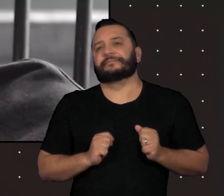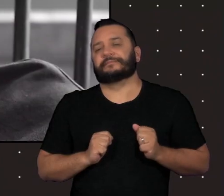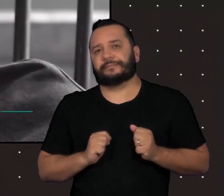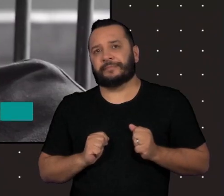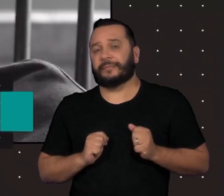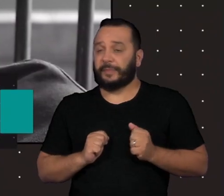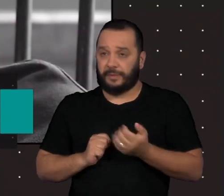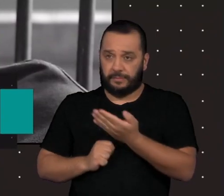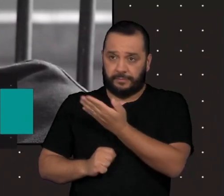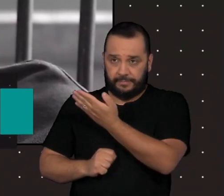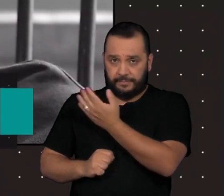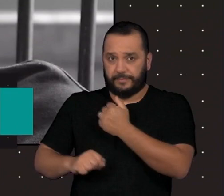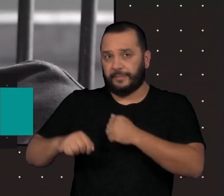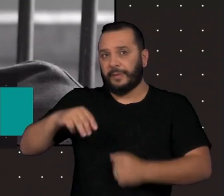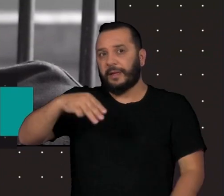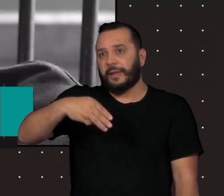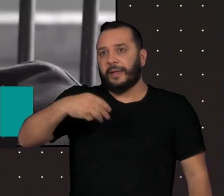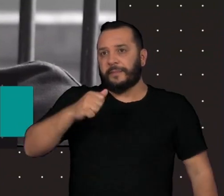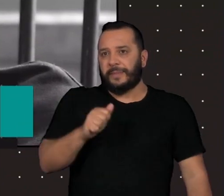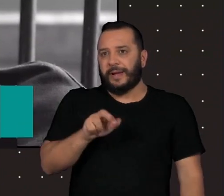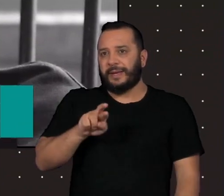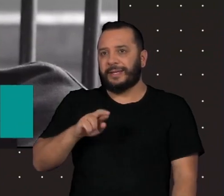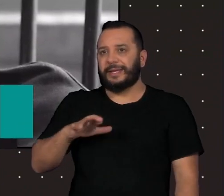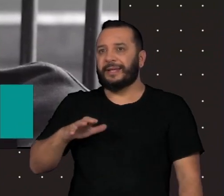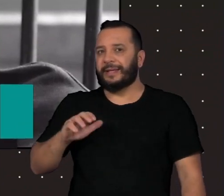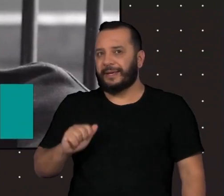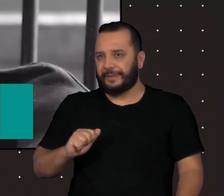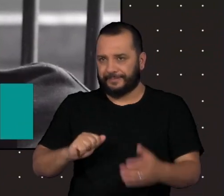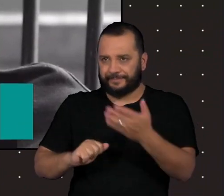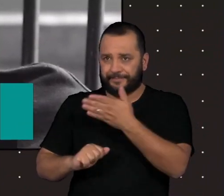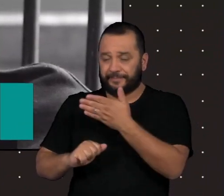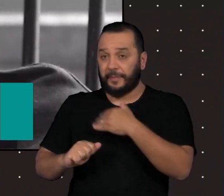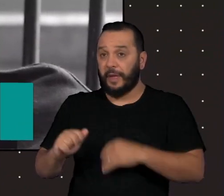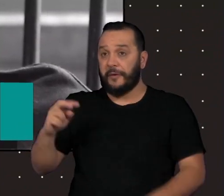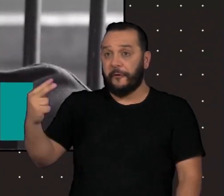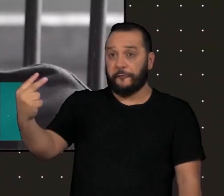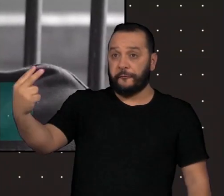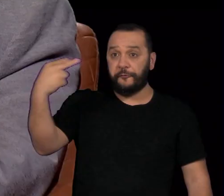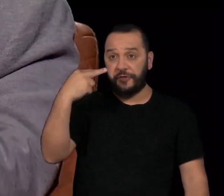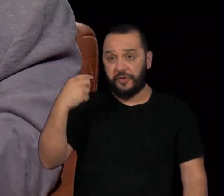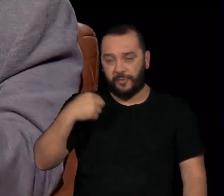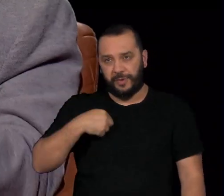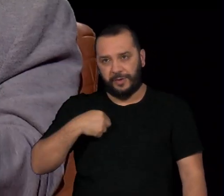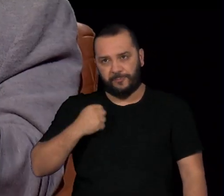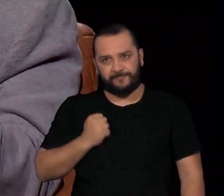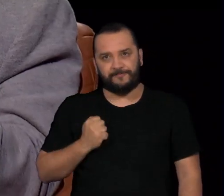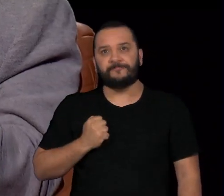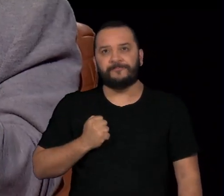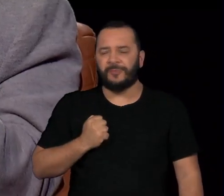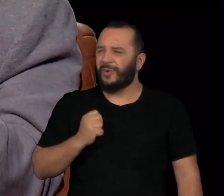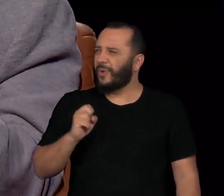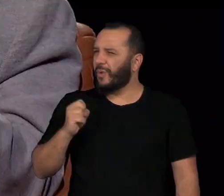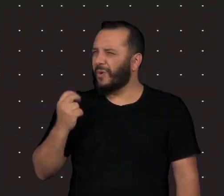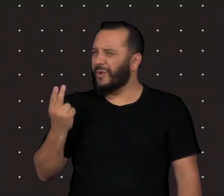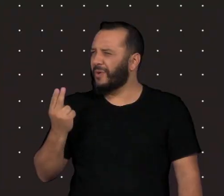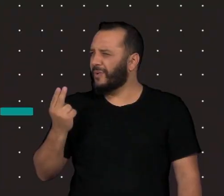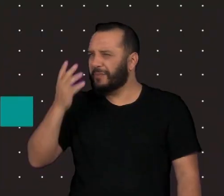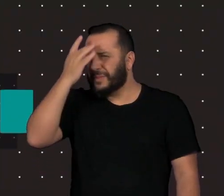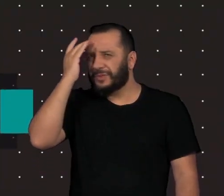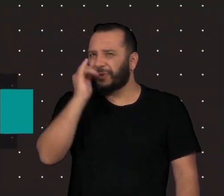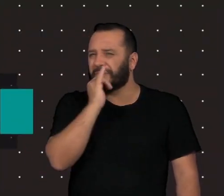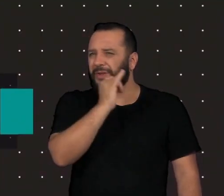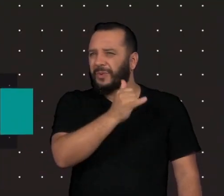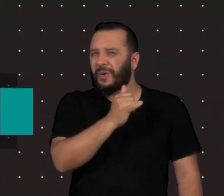Andrade filha do osval de Andrade Então ela me viu e e ou me viu ou Soube através do Claus